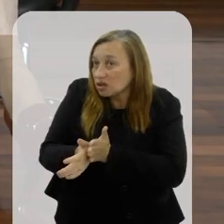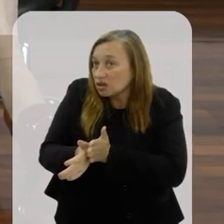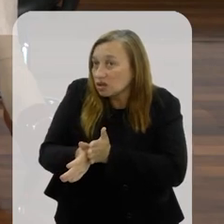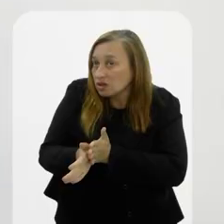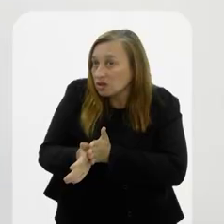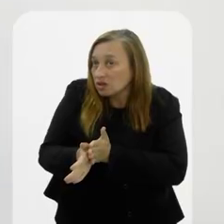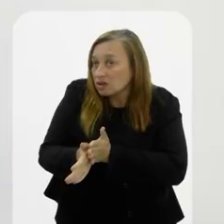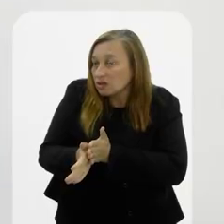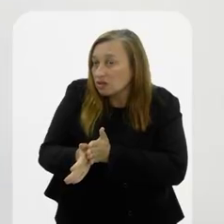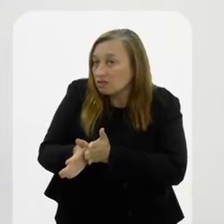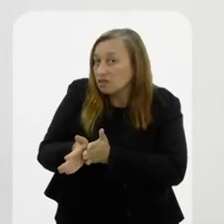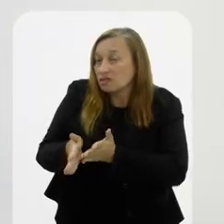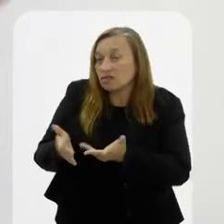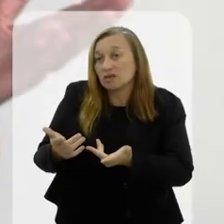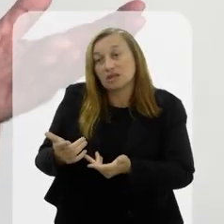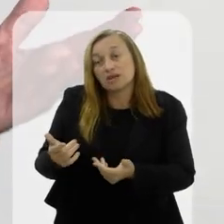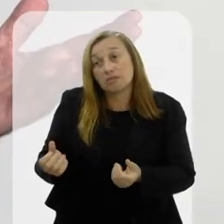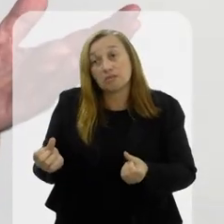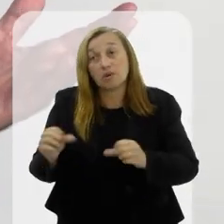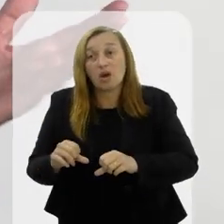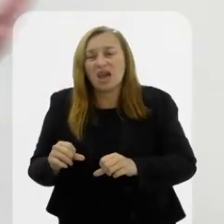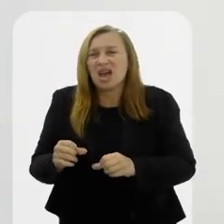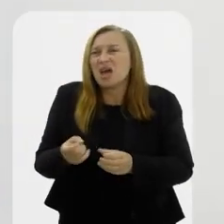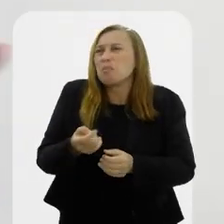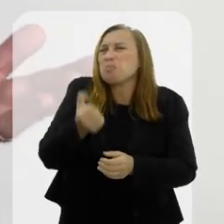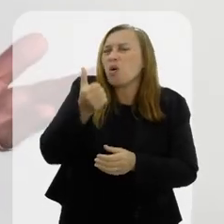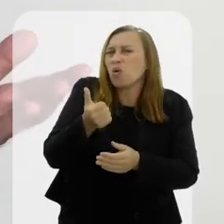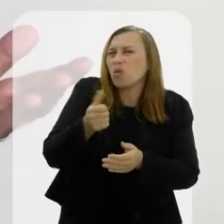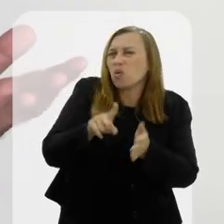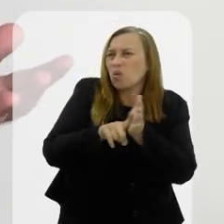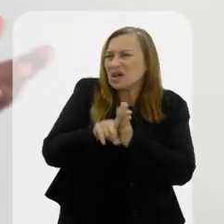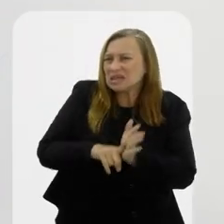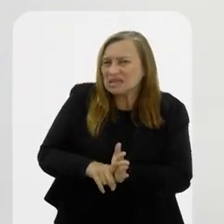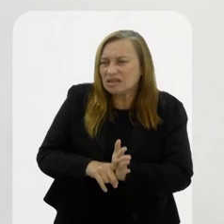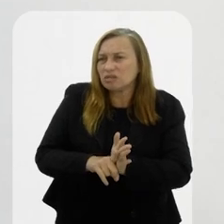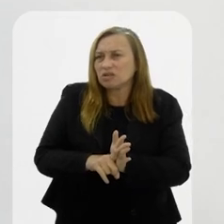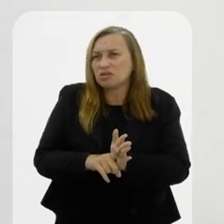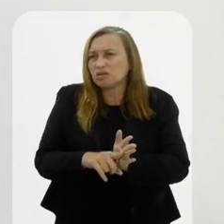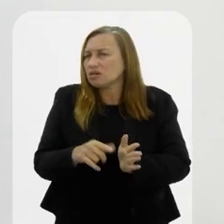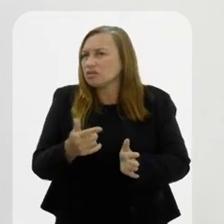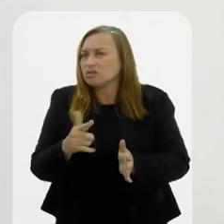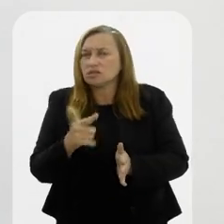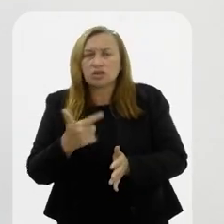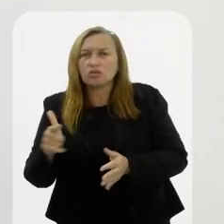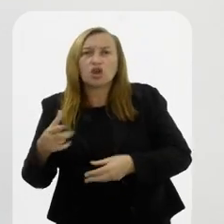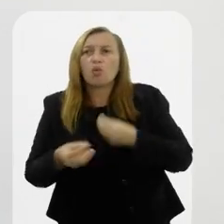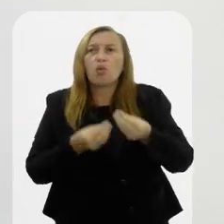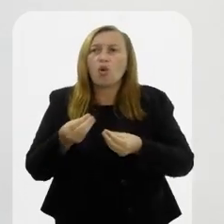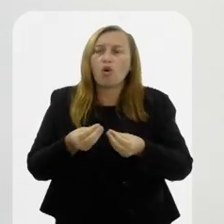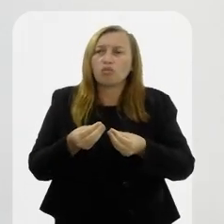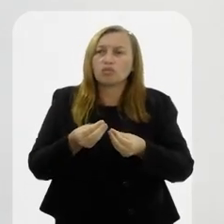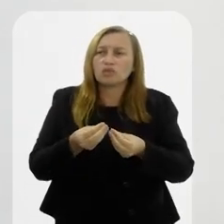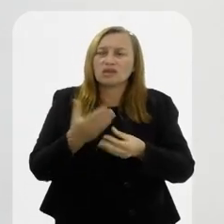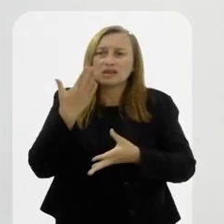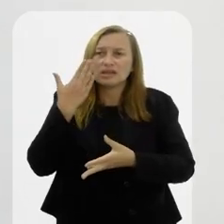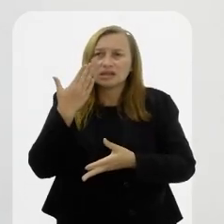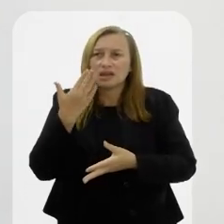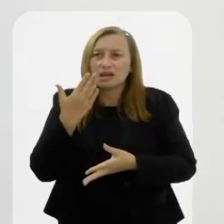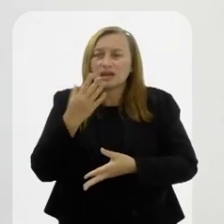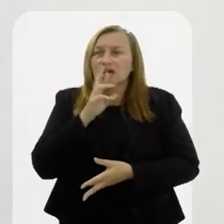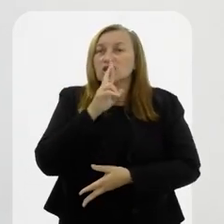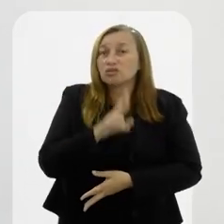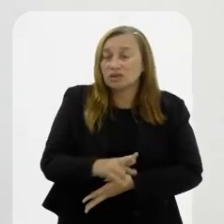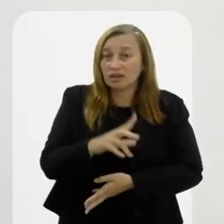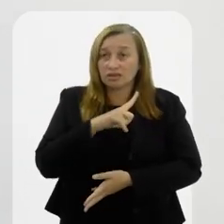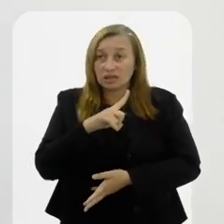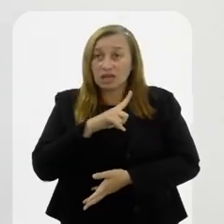coisa vai sem freio. Ou então não foi exame de menos. Pediu muito pouco exame, não vai fechar um diagnóstico. Quando a deputada falou no